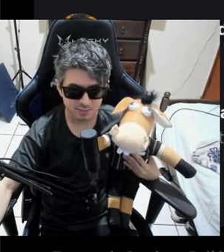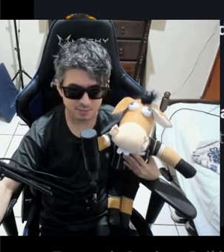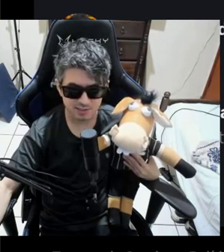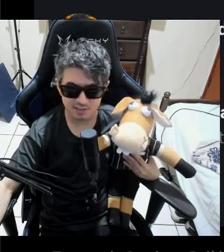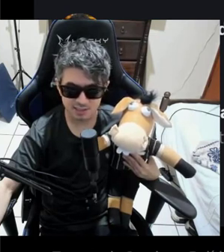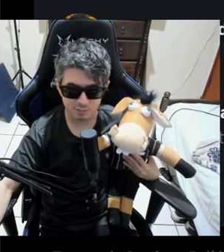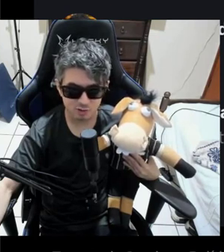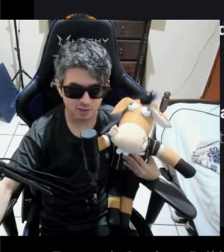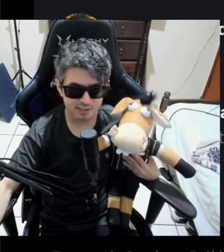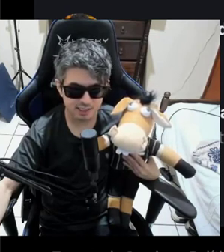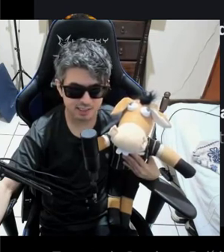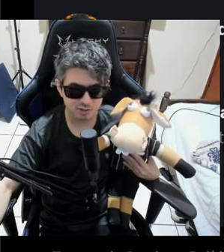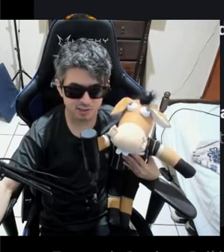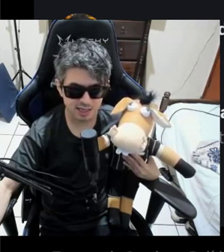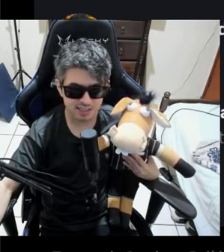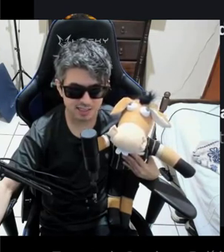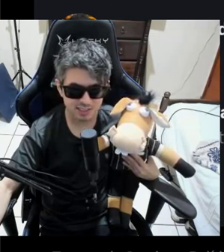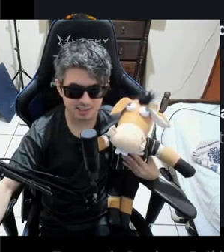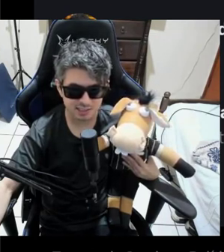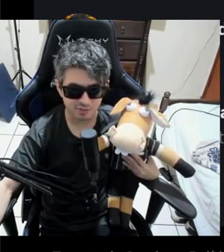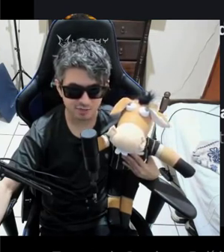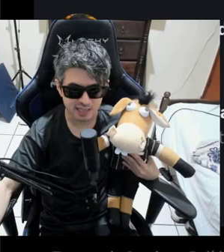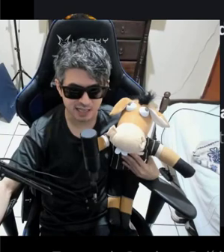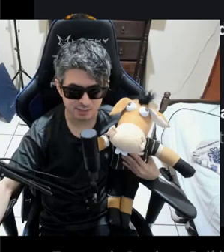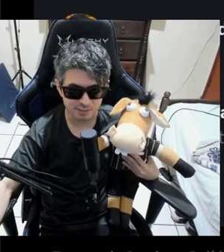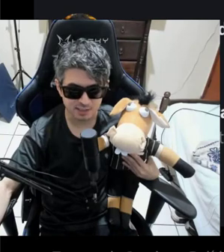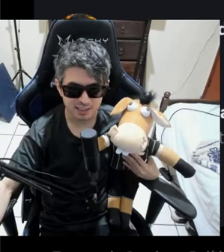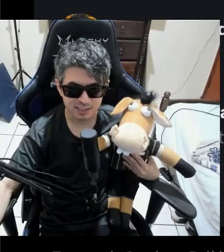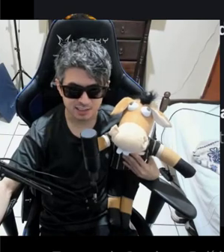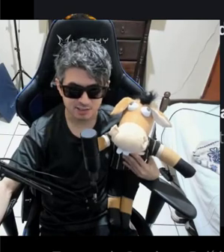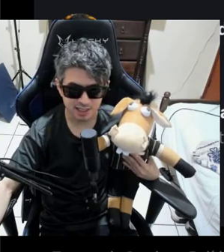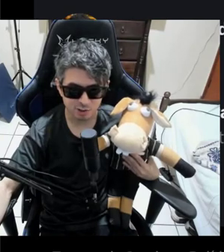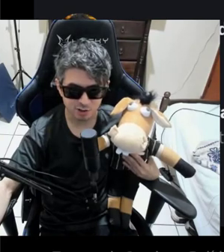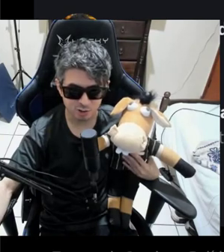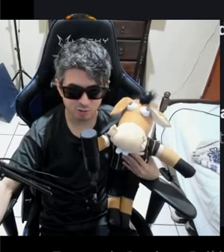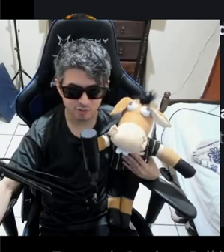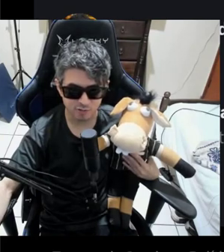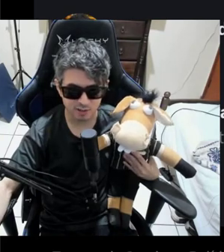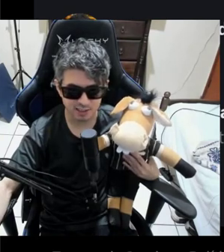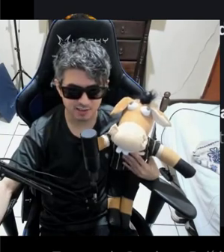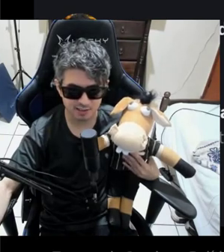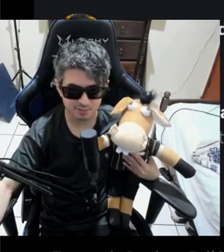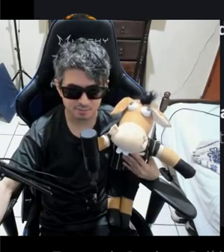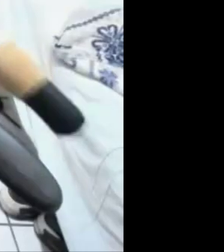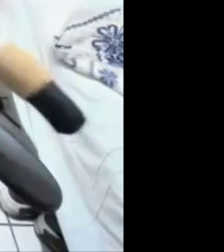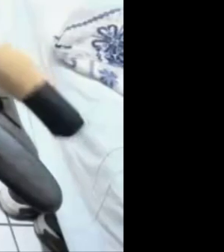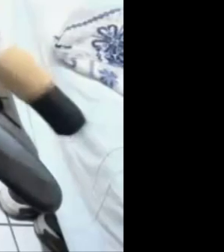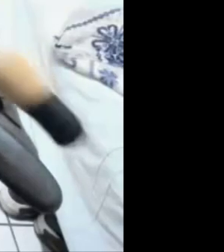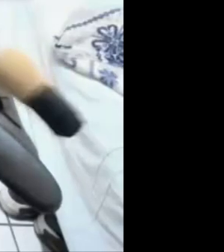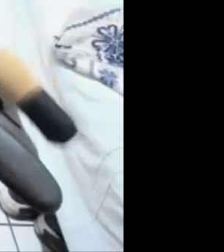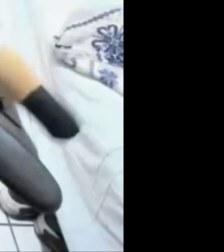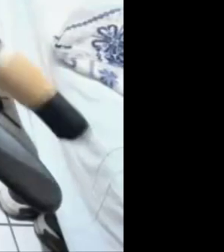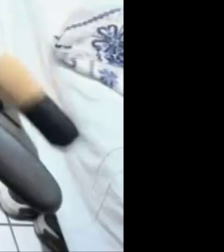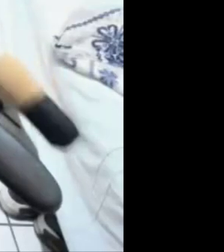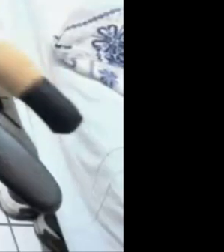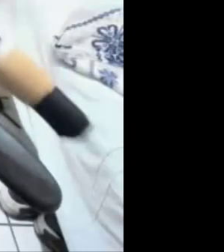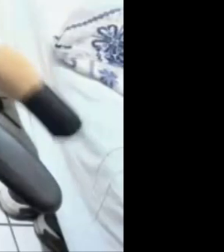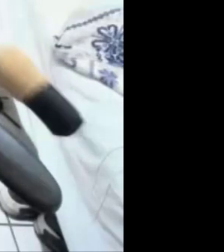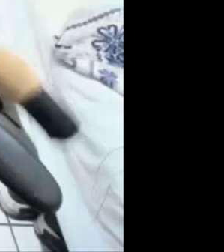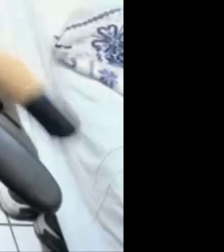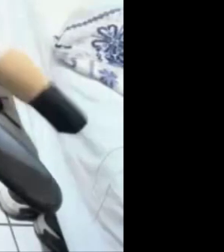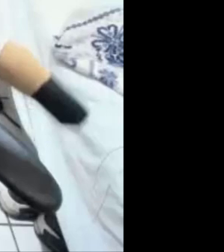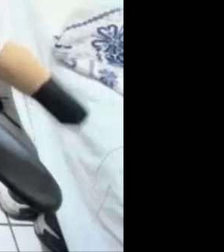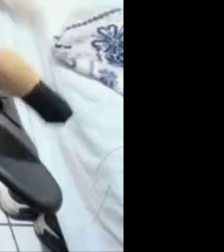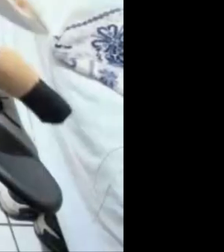abre aspas, estamos com desejo de ter essa investigação, fecha aspas, diz o senador Randolph Rodrigues. Eu também quero que tenha investigação